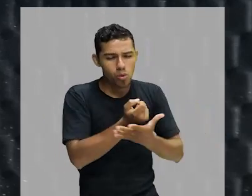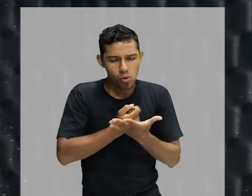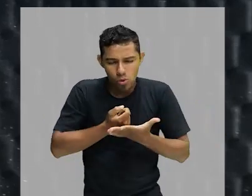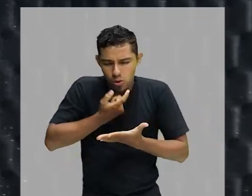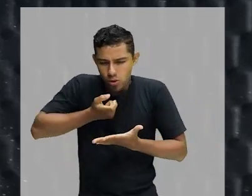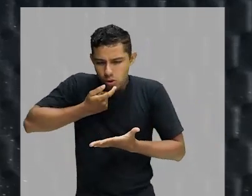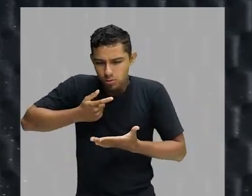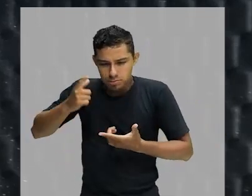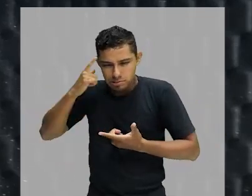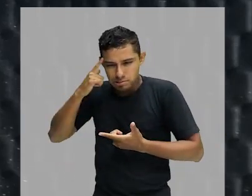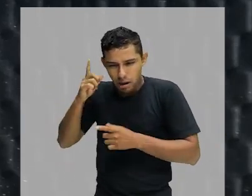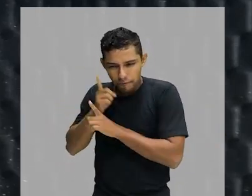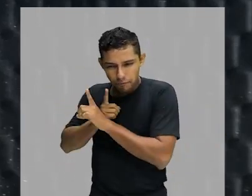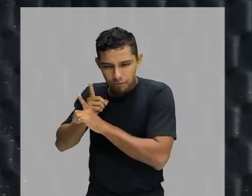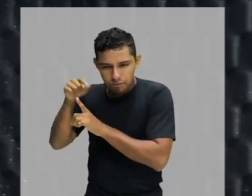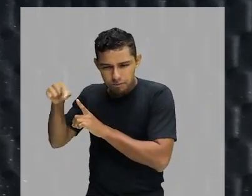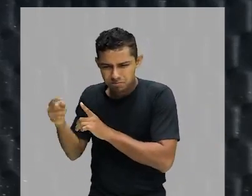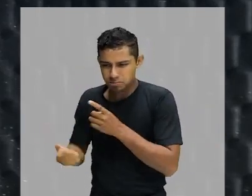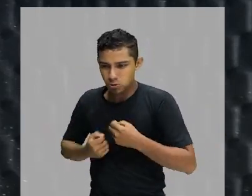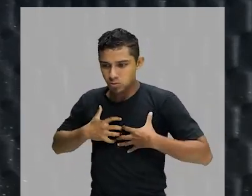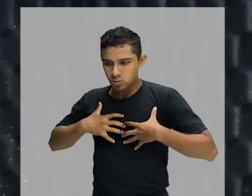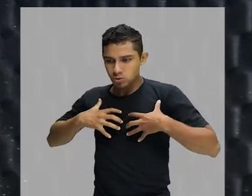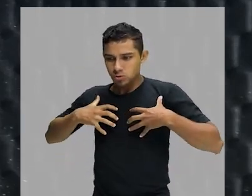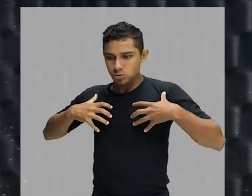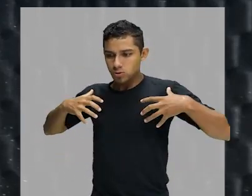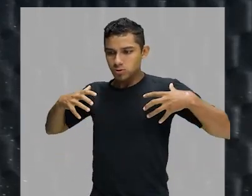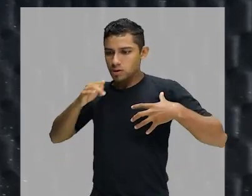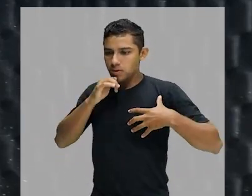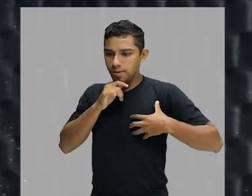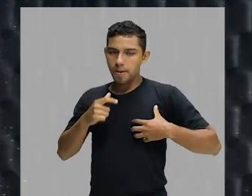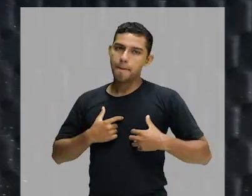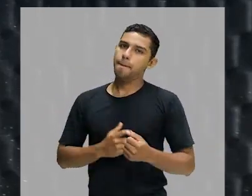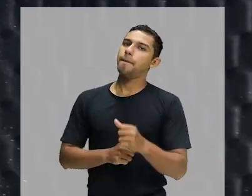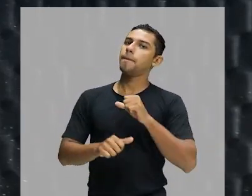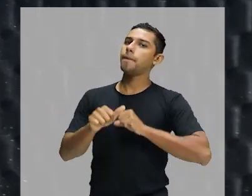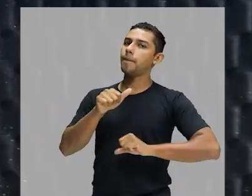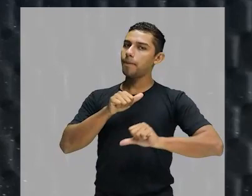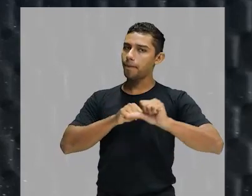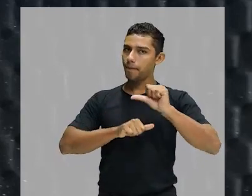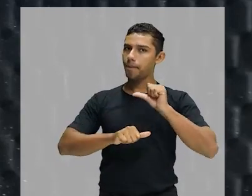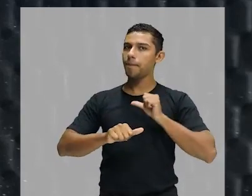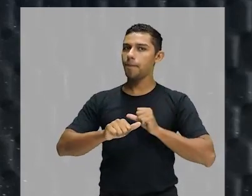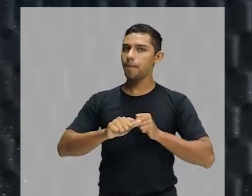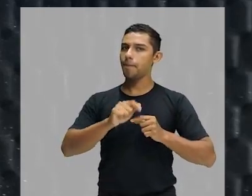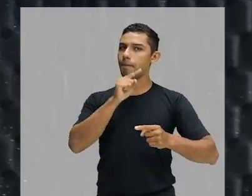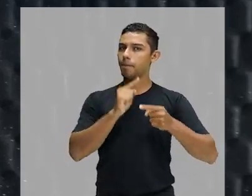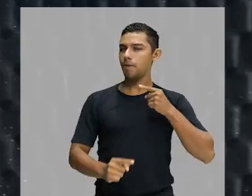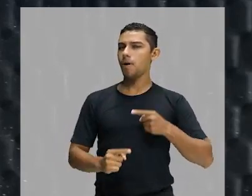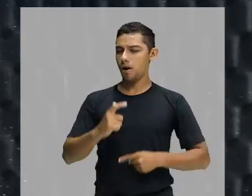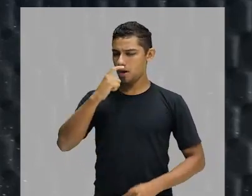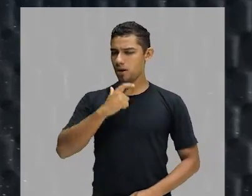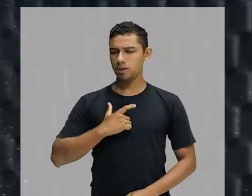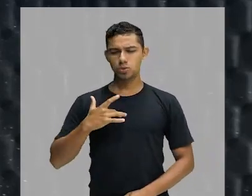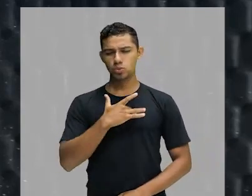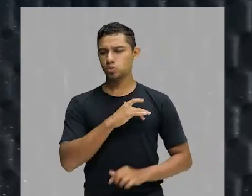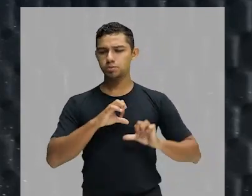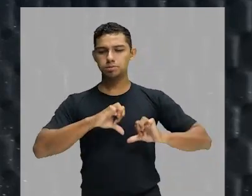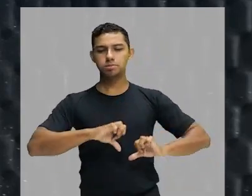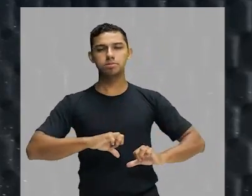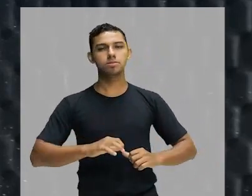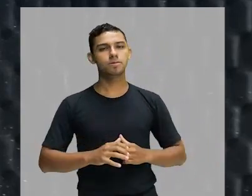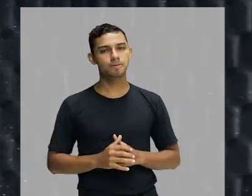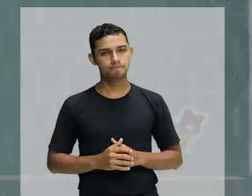substância sintética e eu tenho o aumento desses glóbulos vermelhos, eu estou ali o quê? Eu estou burlando a regra de determinada modalidade.